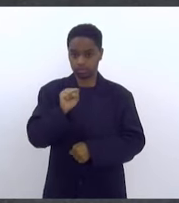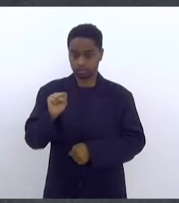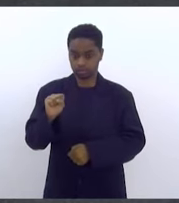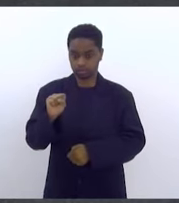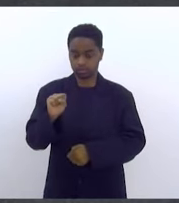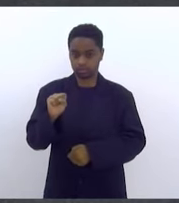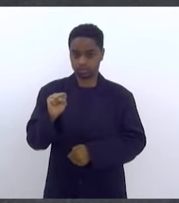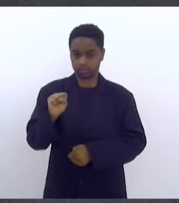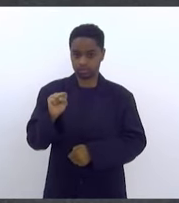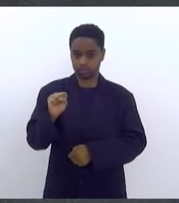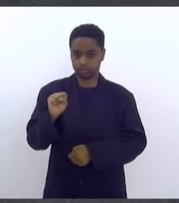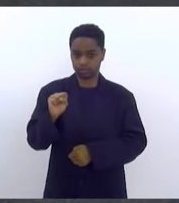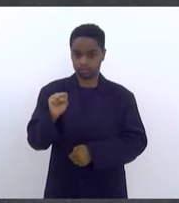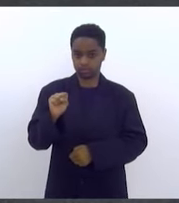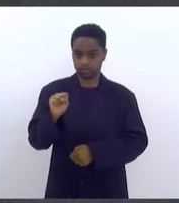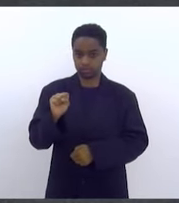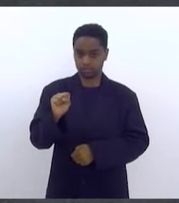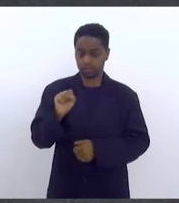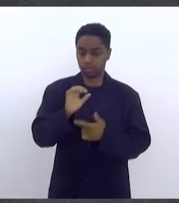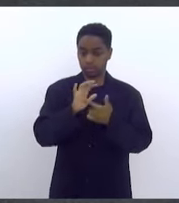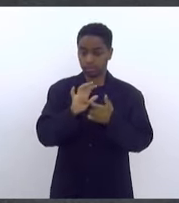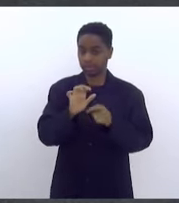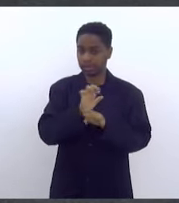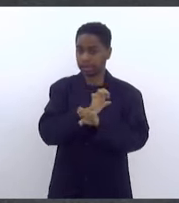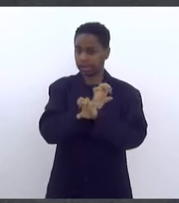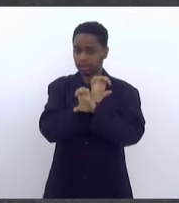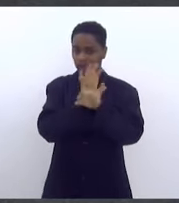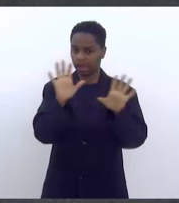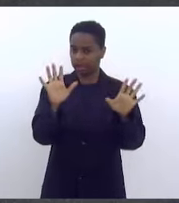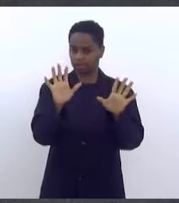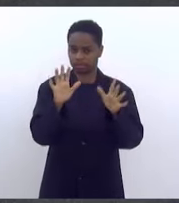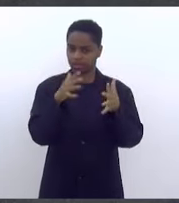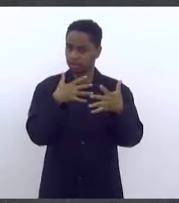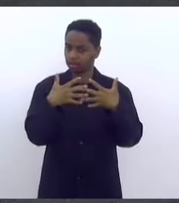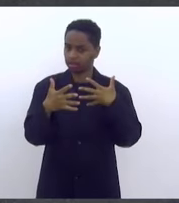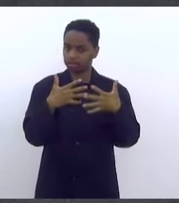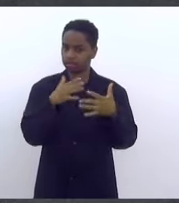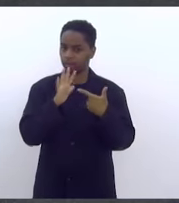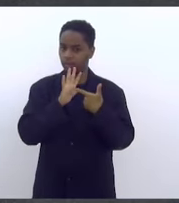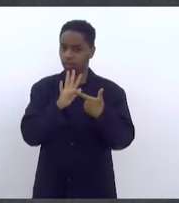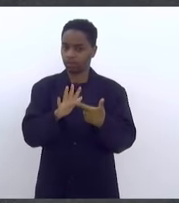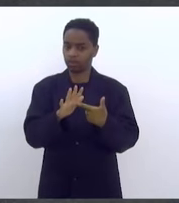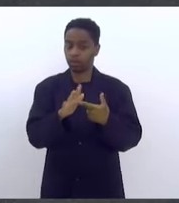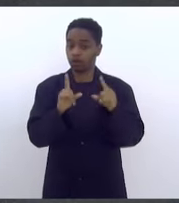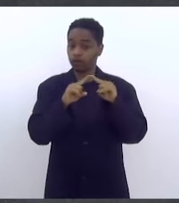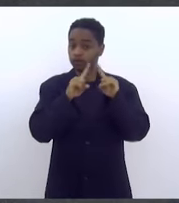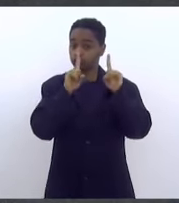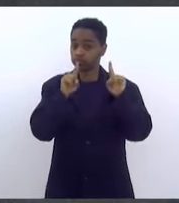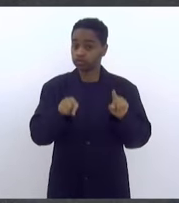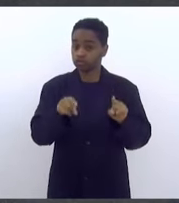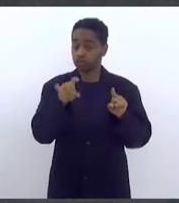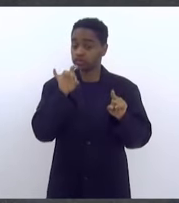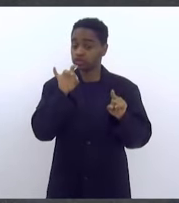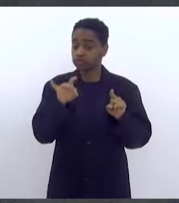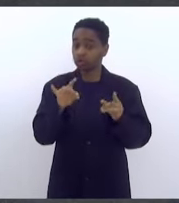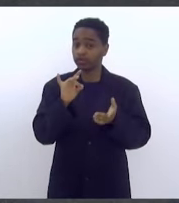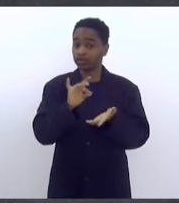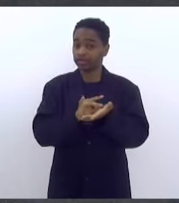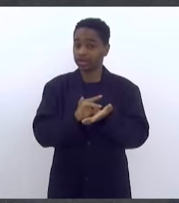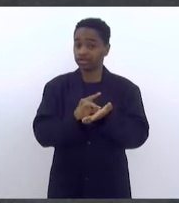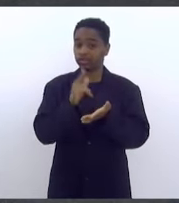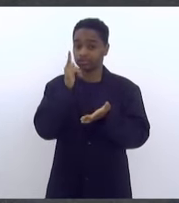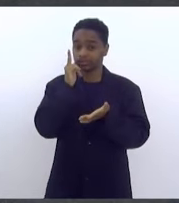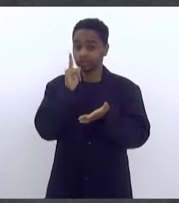1988 é clara como água. O funcionário só pode ser